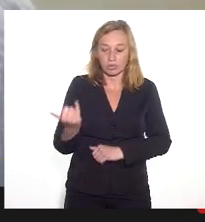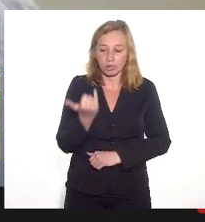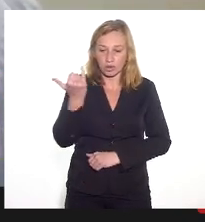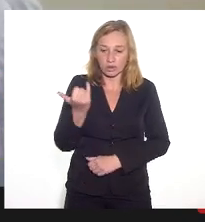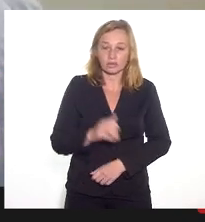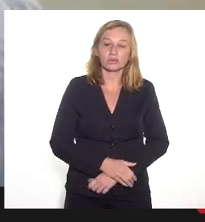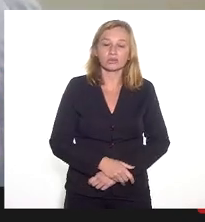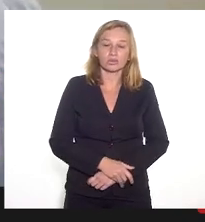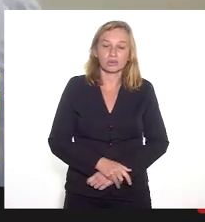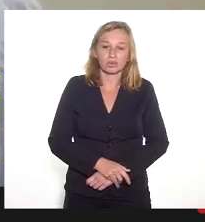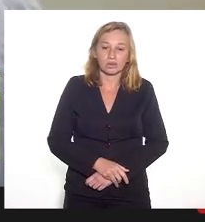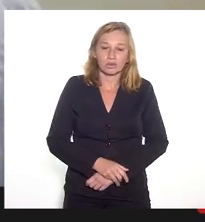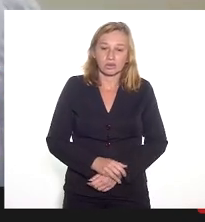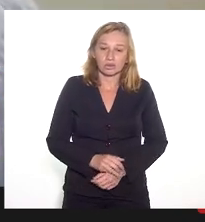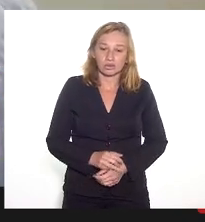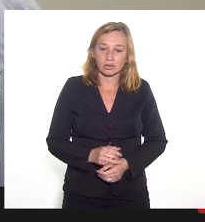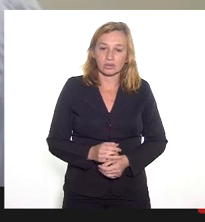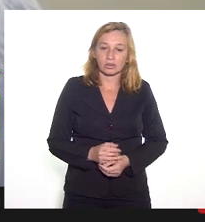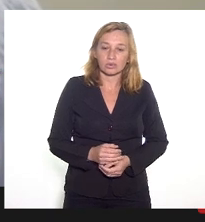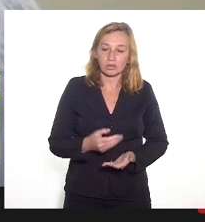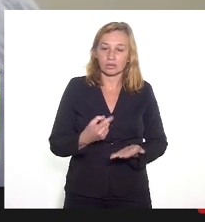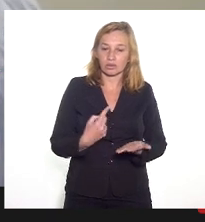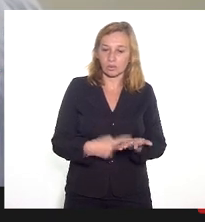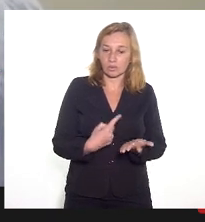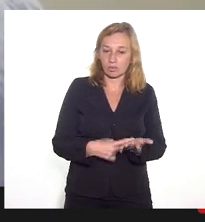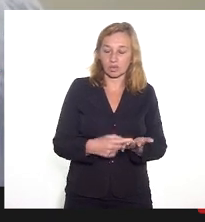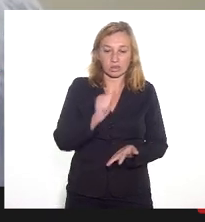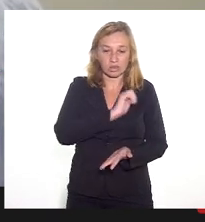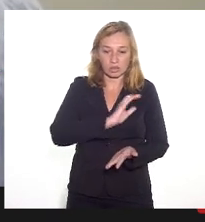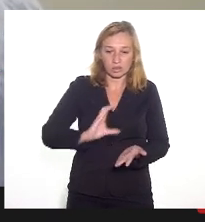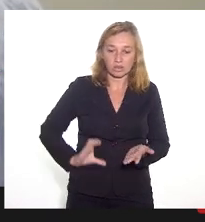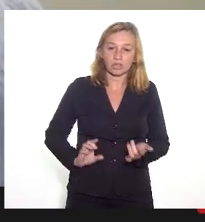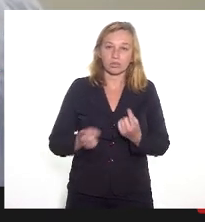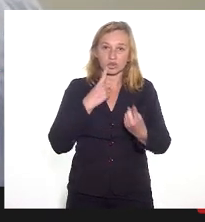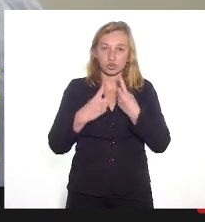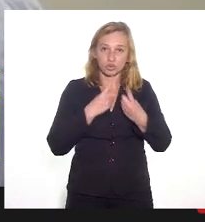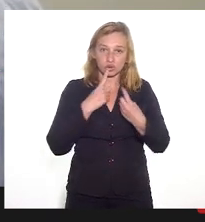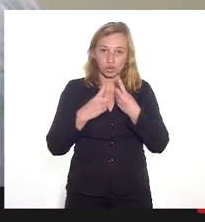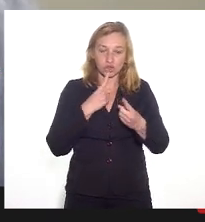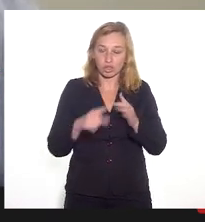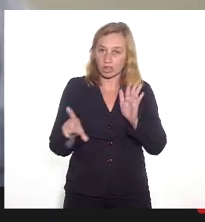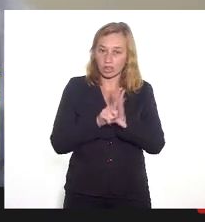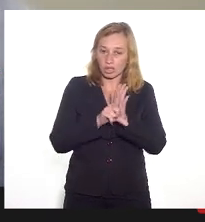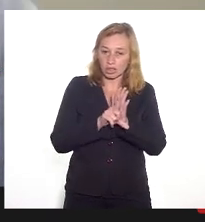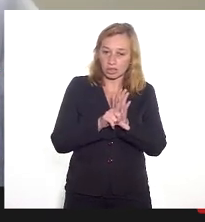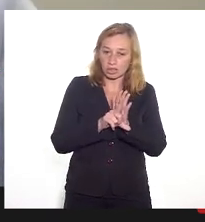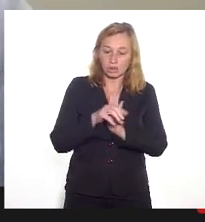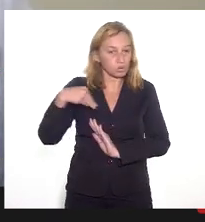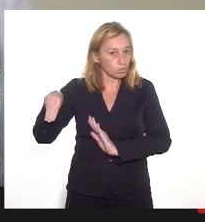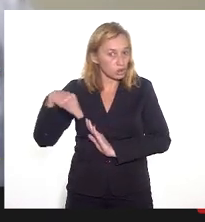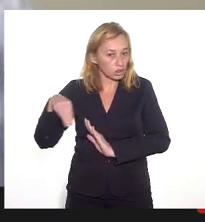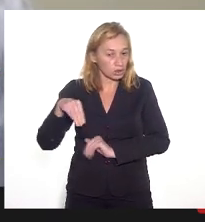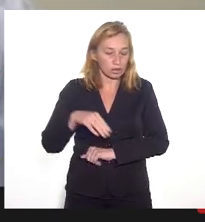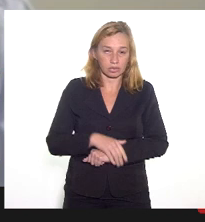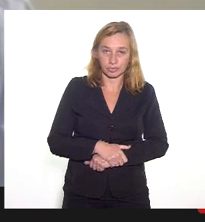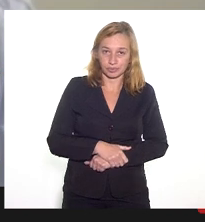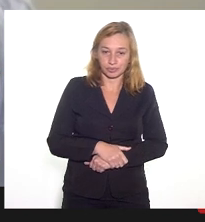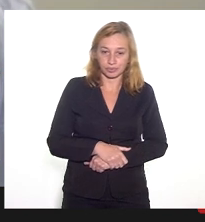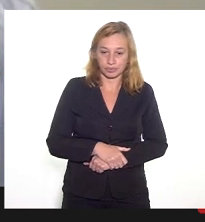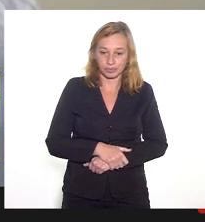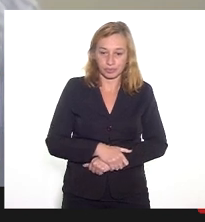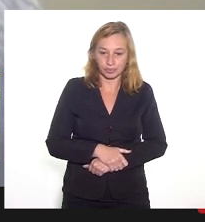gente pautar uma agenda com o presidente André Siciliano, seja para discutir a lei do MINC, do